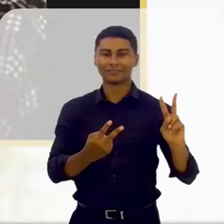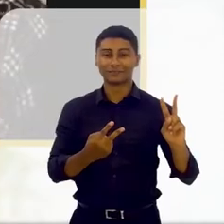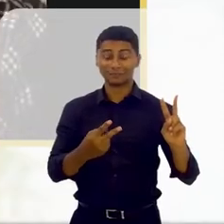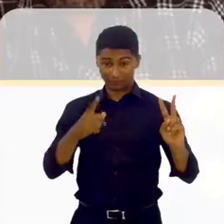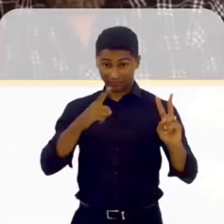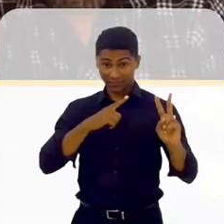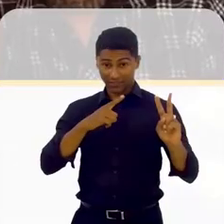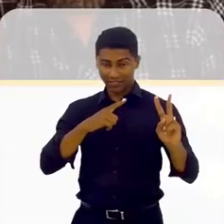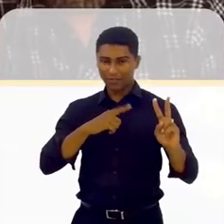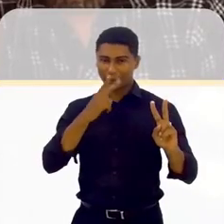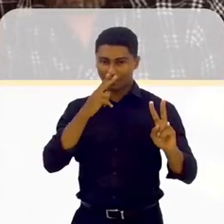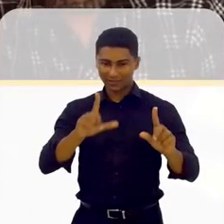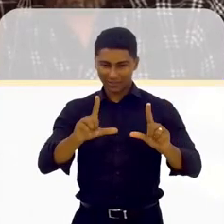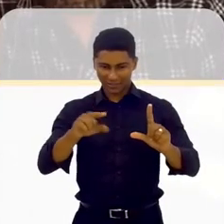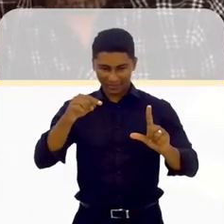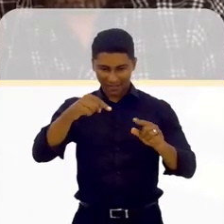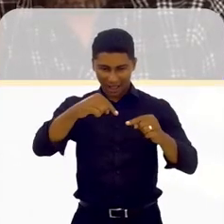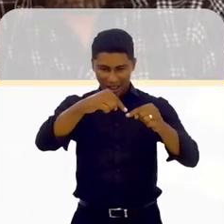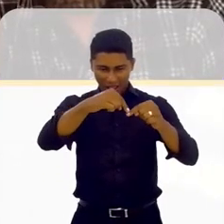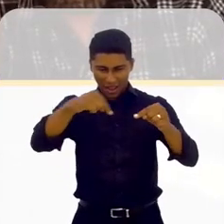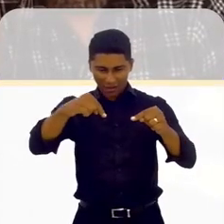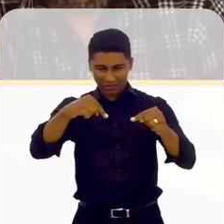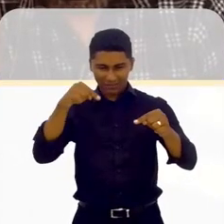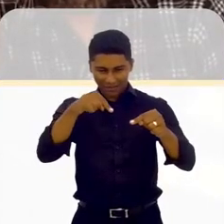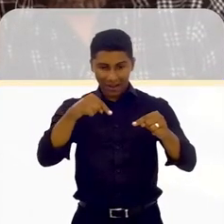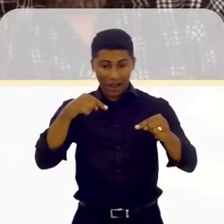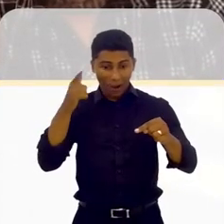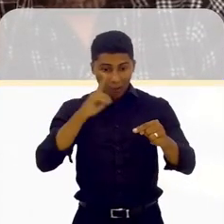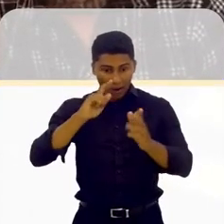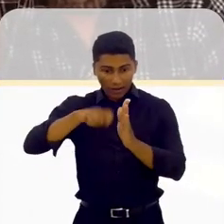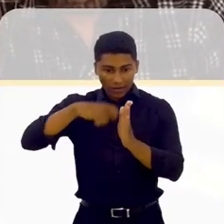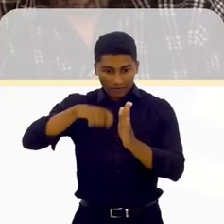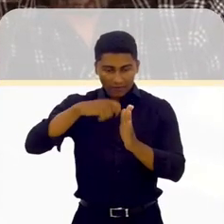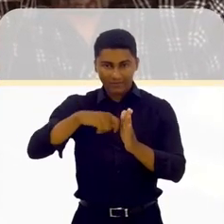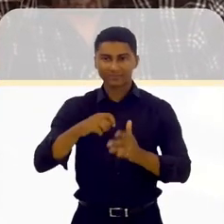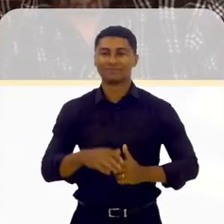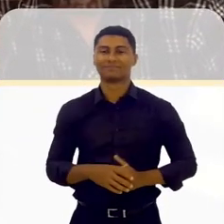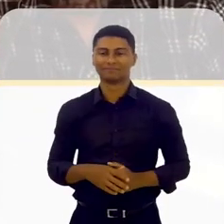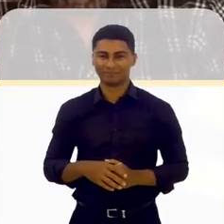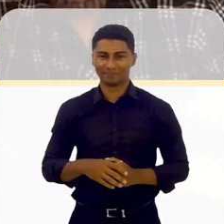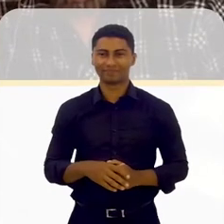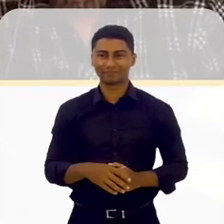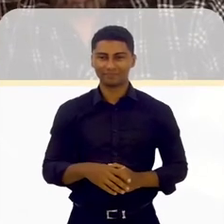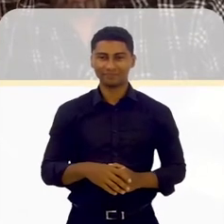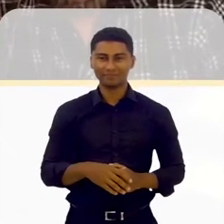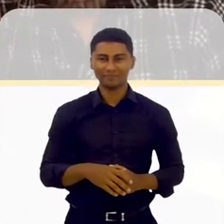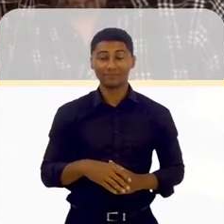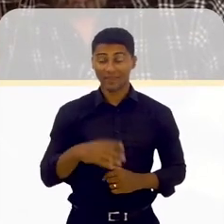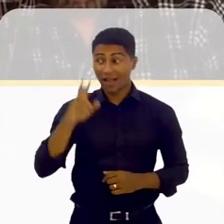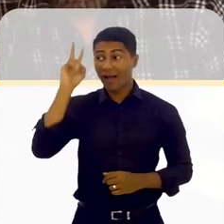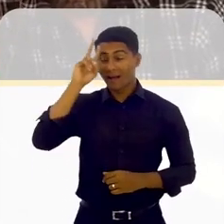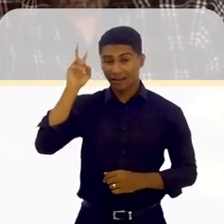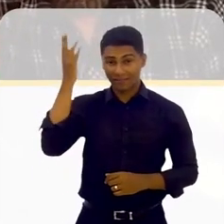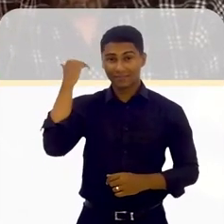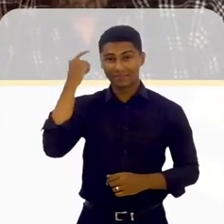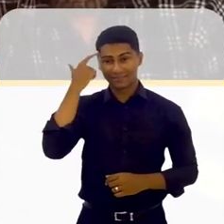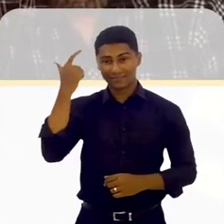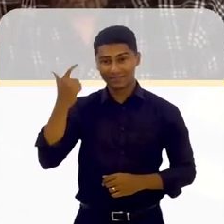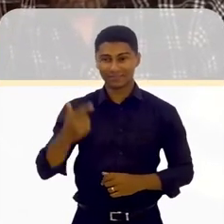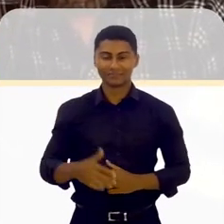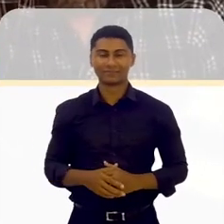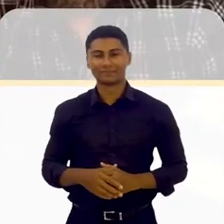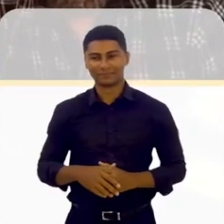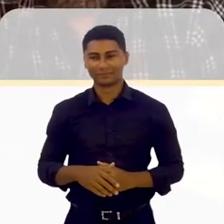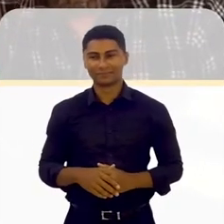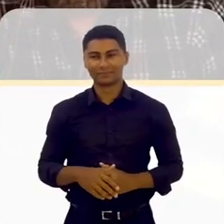você desbloqueava ela assim, tipo, uma travinha que você desbloqueava para a gravação. Vixe, aí a gente Sim, gravava tudo. eu lembro, Ou seja, lembro, lembro. as